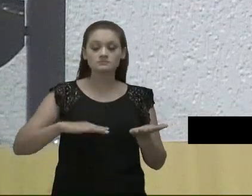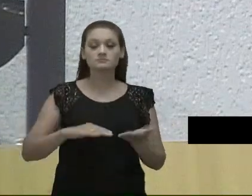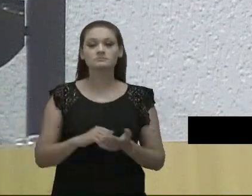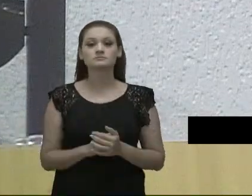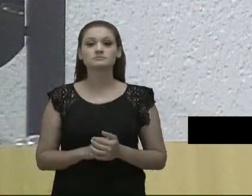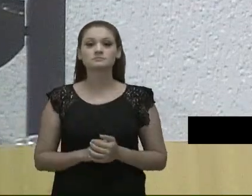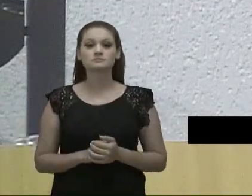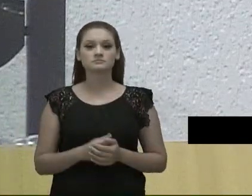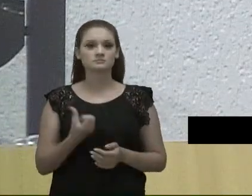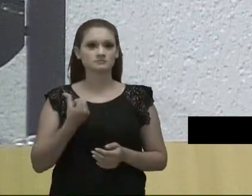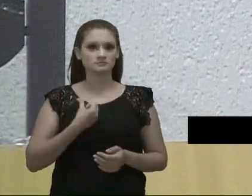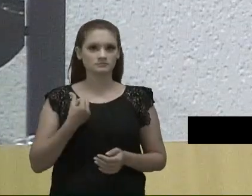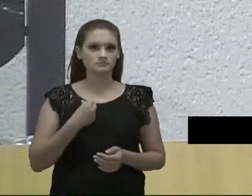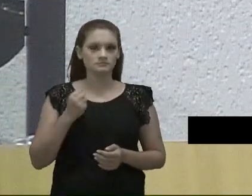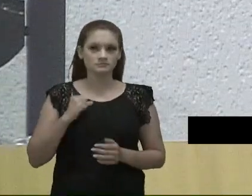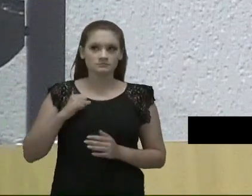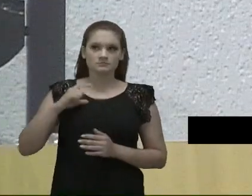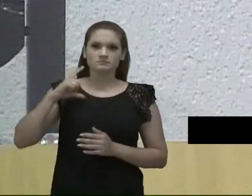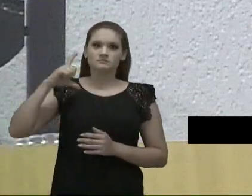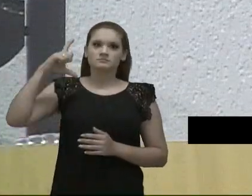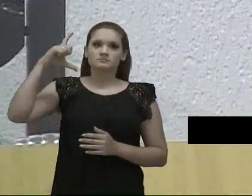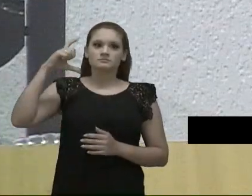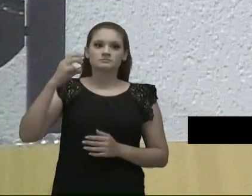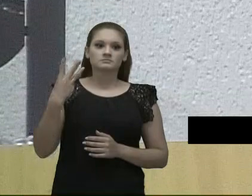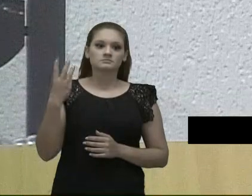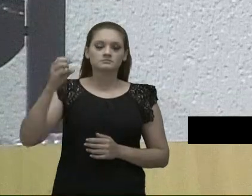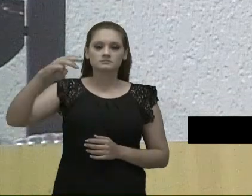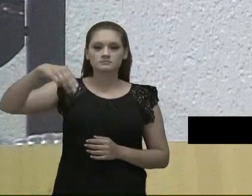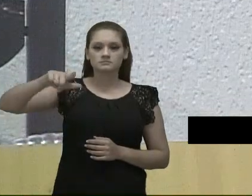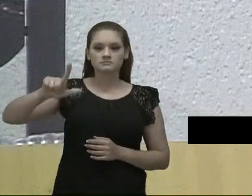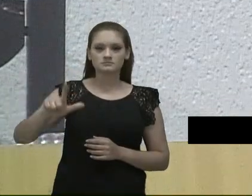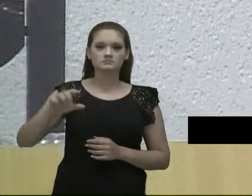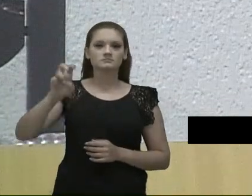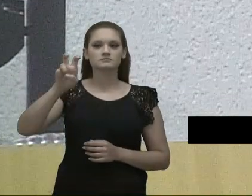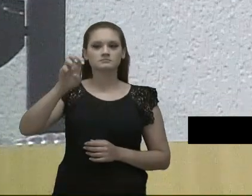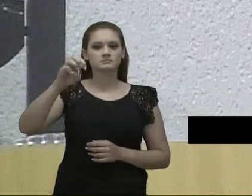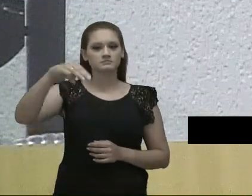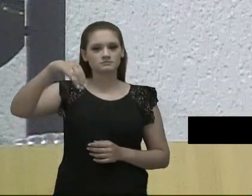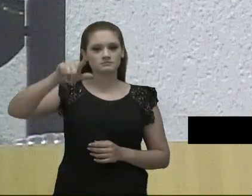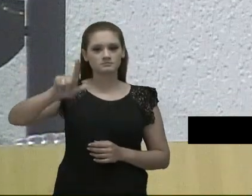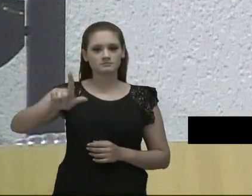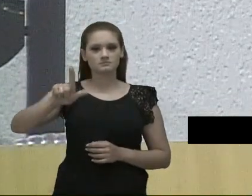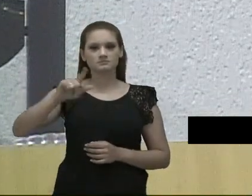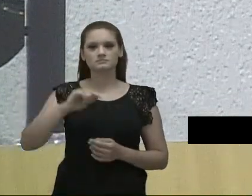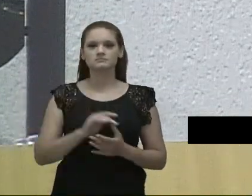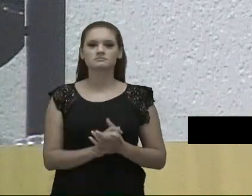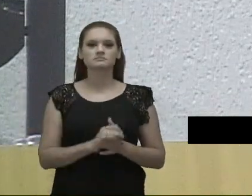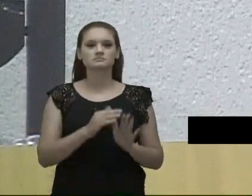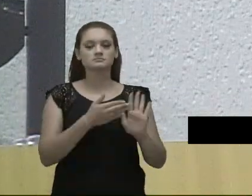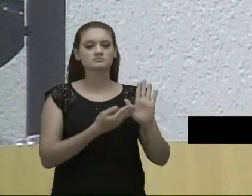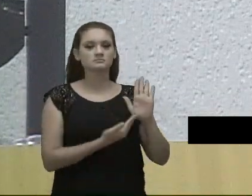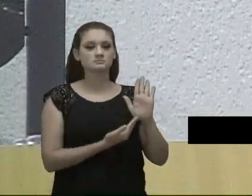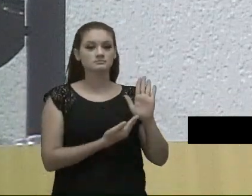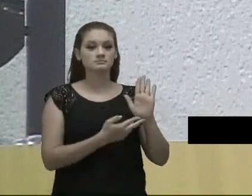gente números muito elevados. 3 mil em um, 5 mil na outra. Em termos de referência, nós